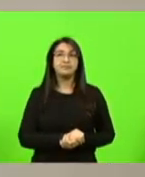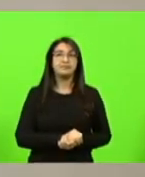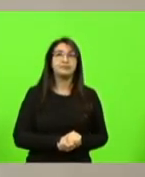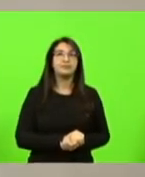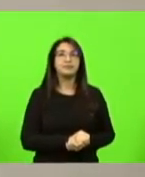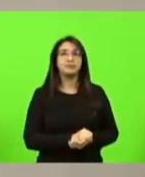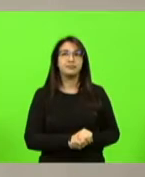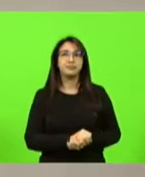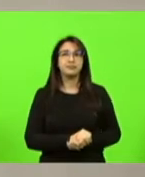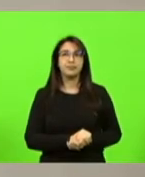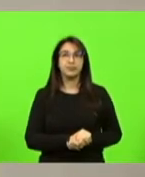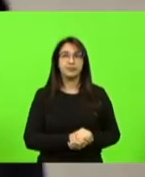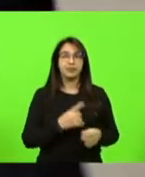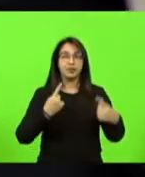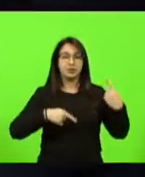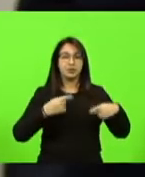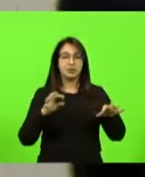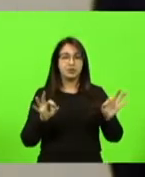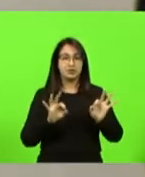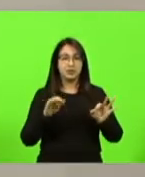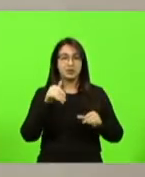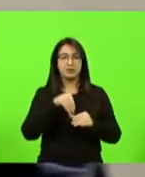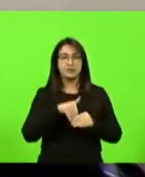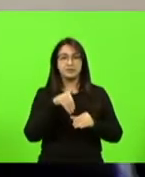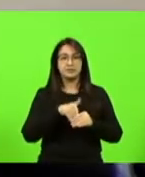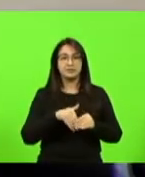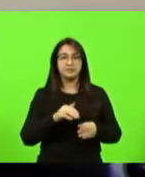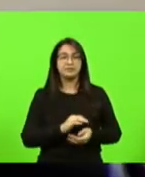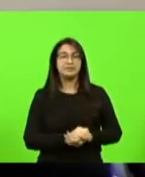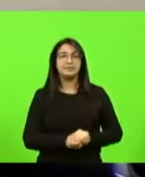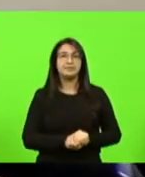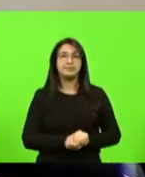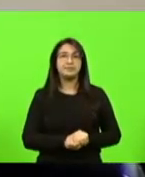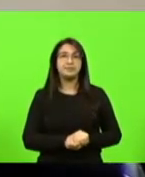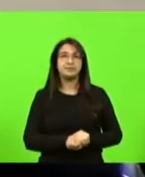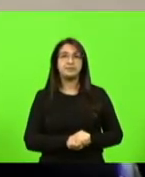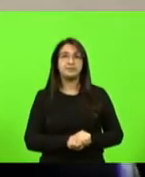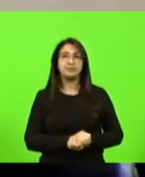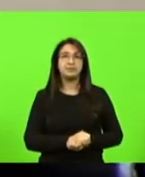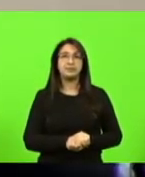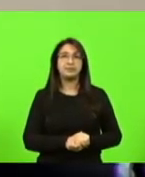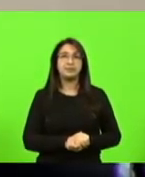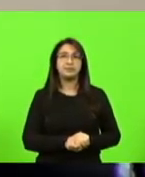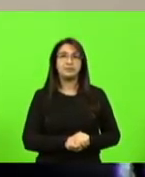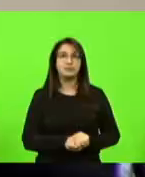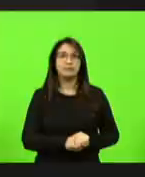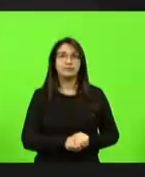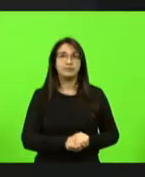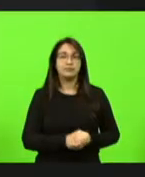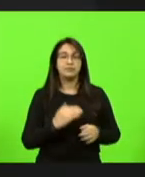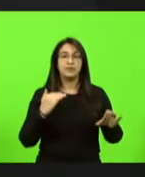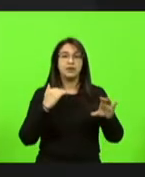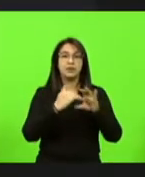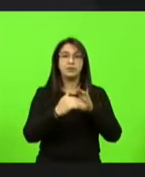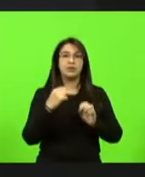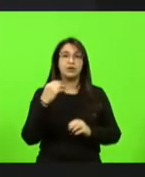Não havendo mais quem queira discutir em votação, deputados que aprovam permaneçam como se encontram. Encaminhamento de voto, por